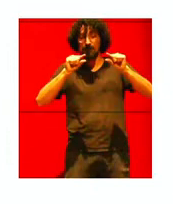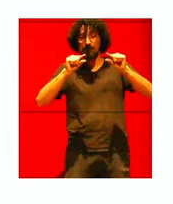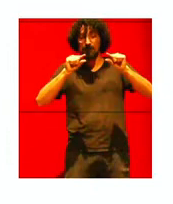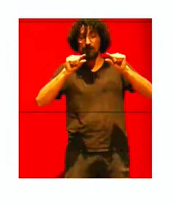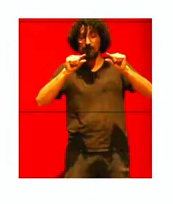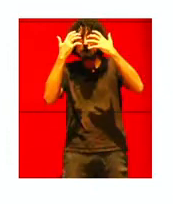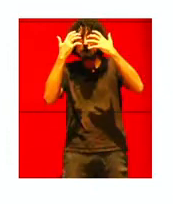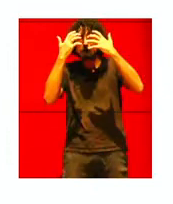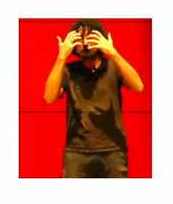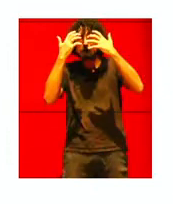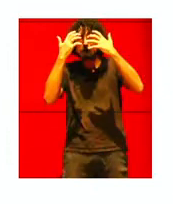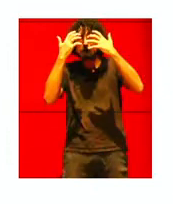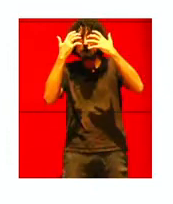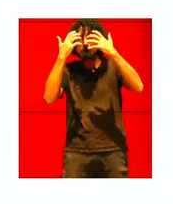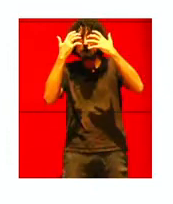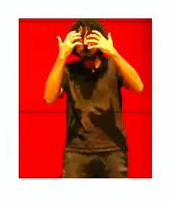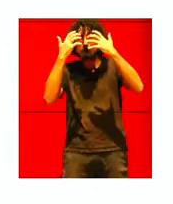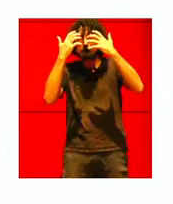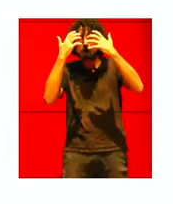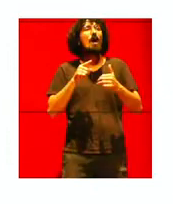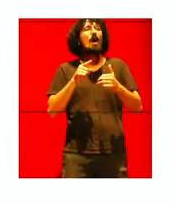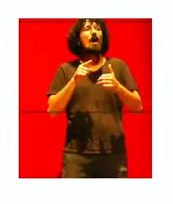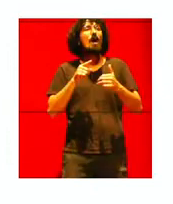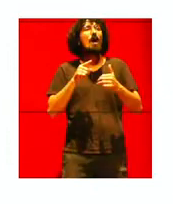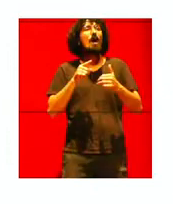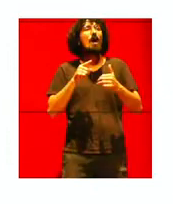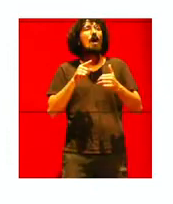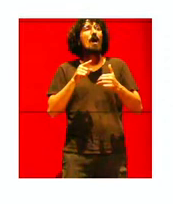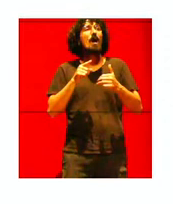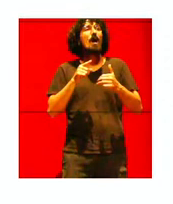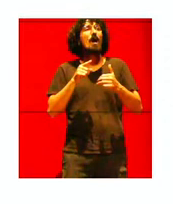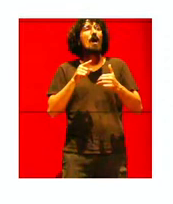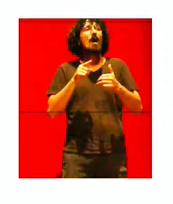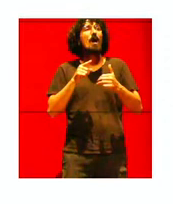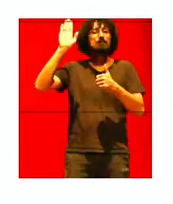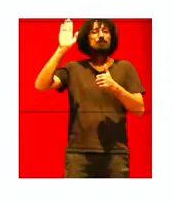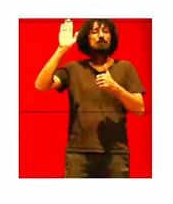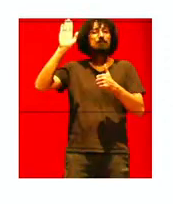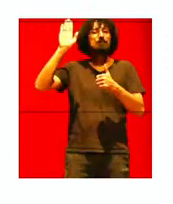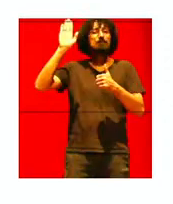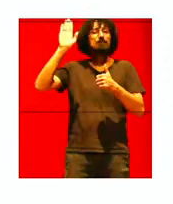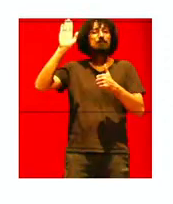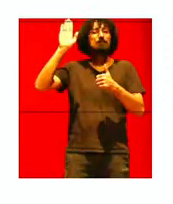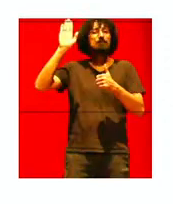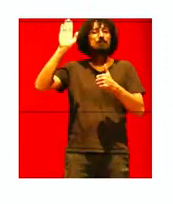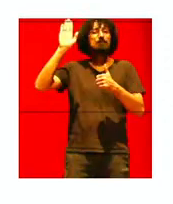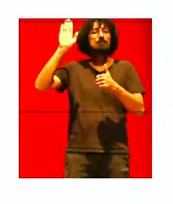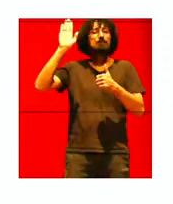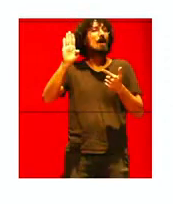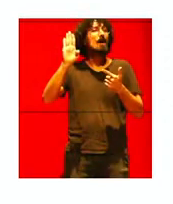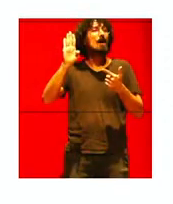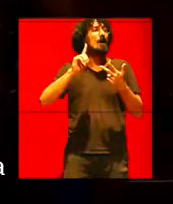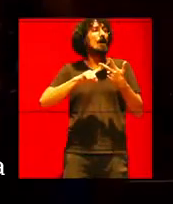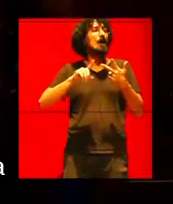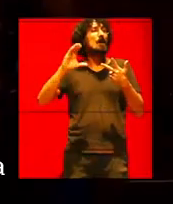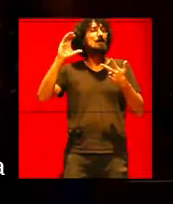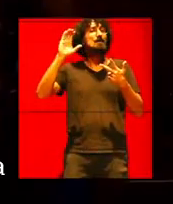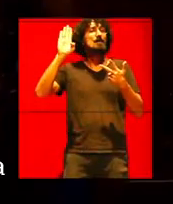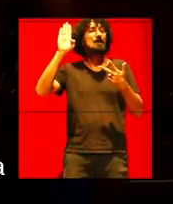um leitor iniciante. Levanta a mão quem acha que é a A. Levanta a mão quem acha que é a B. A C.